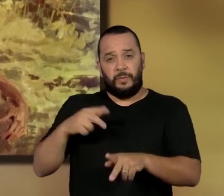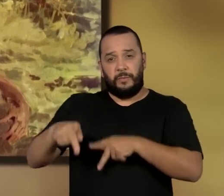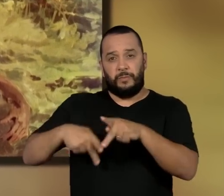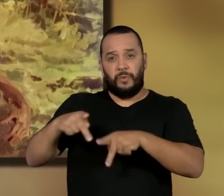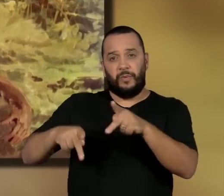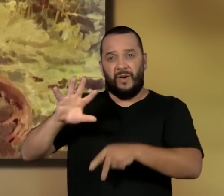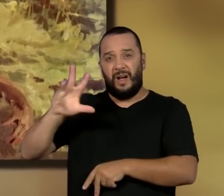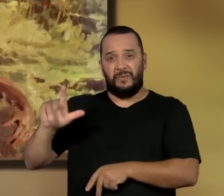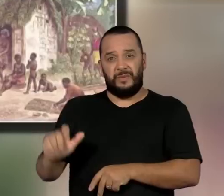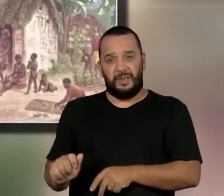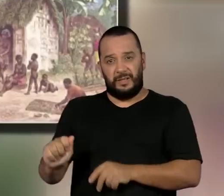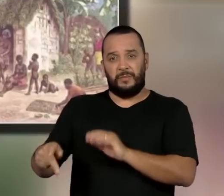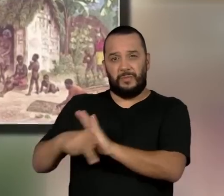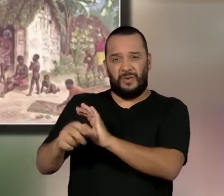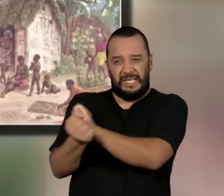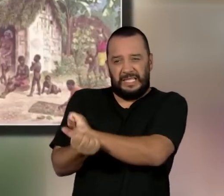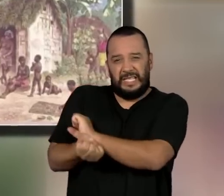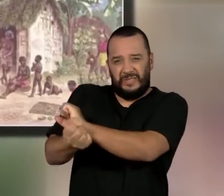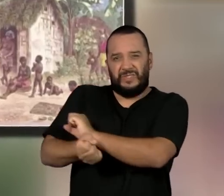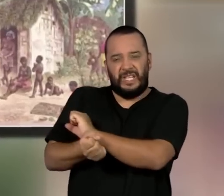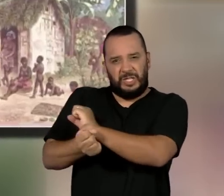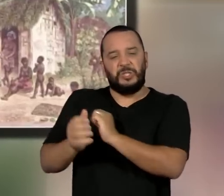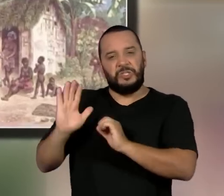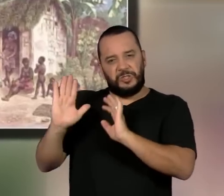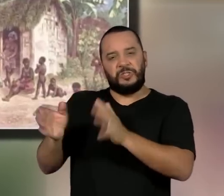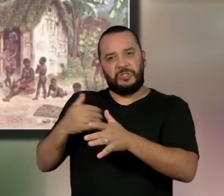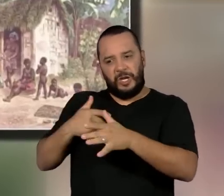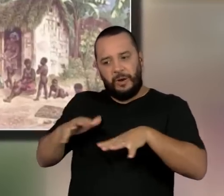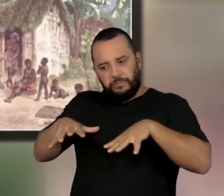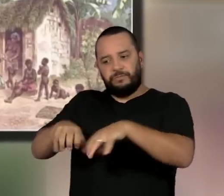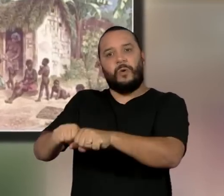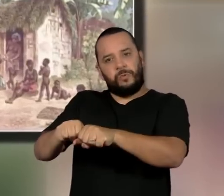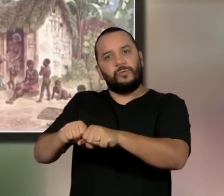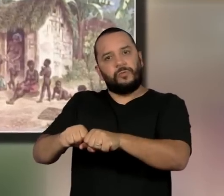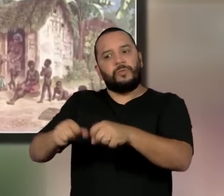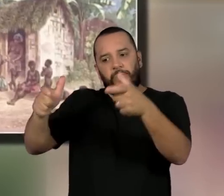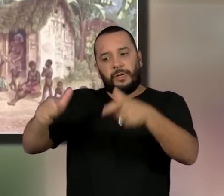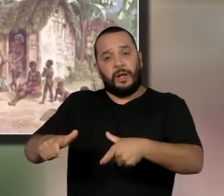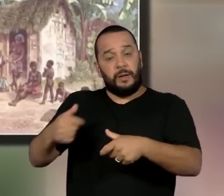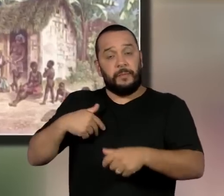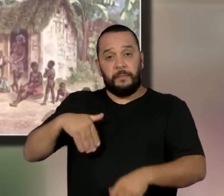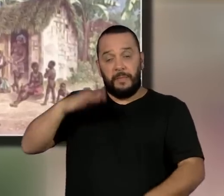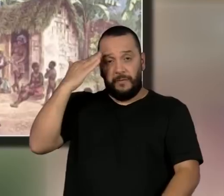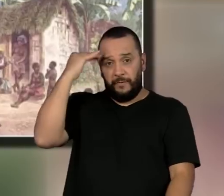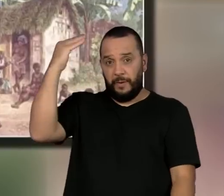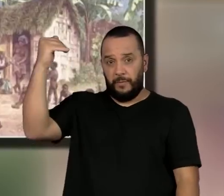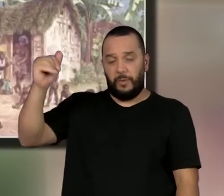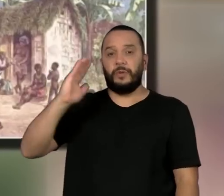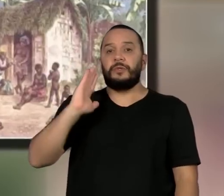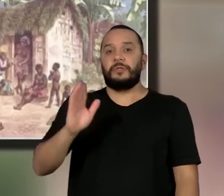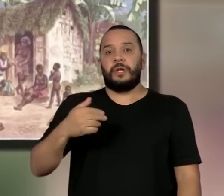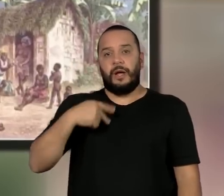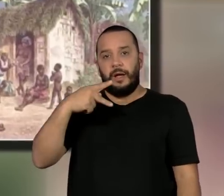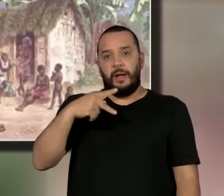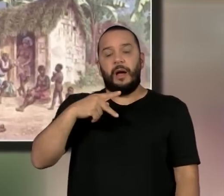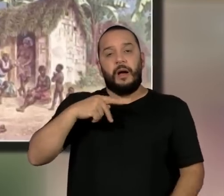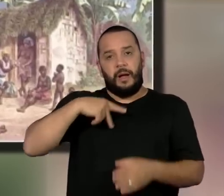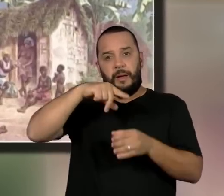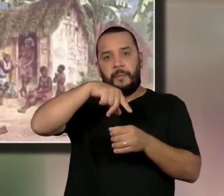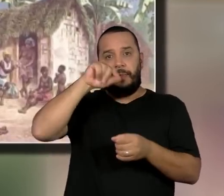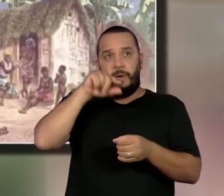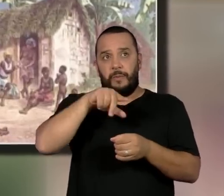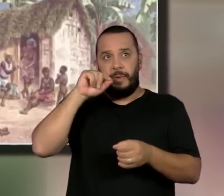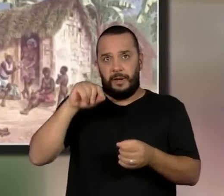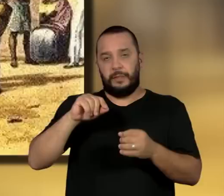africanos escravizados. E o mais famoso foi o Quilombo dos Palmares, liderado por Ganga Zumba e